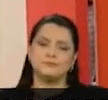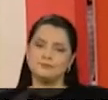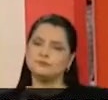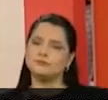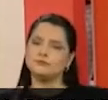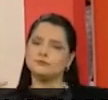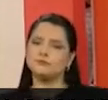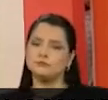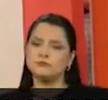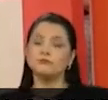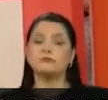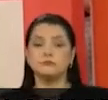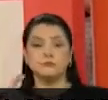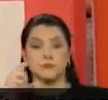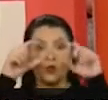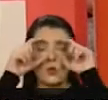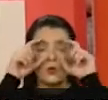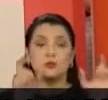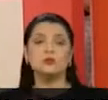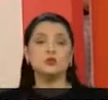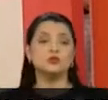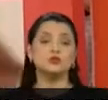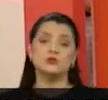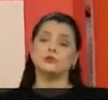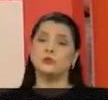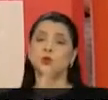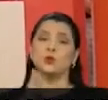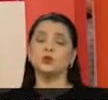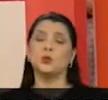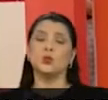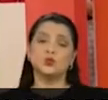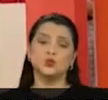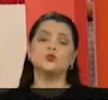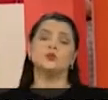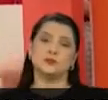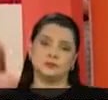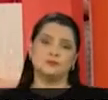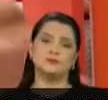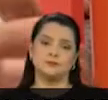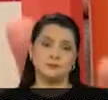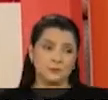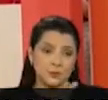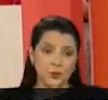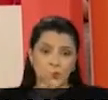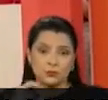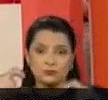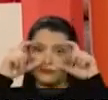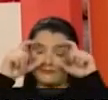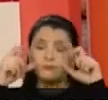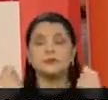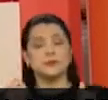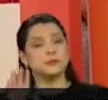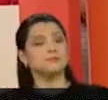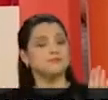você convive com o teu corpo que é o óculos né que você usa todos os dias então é para achar uma armação adequada é